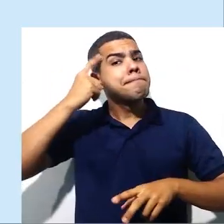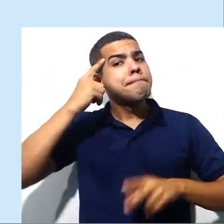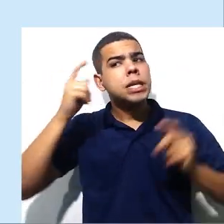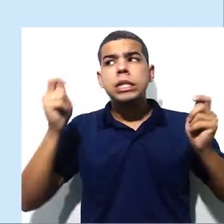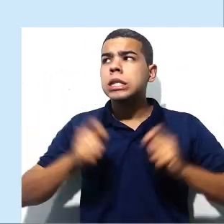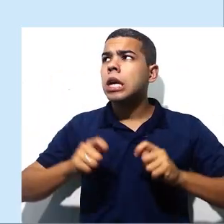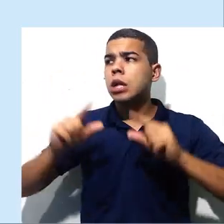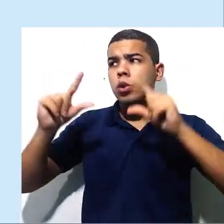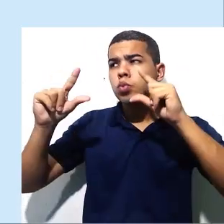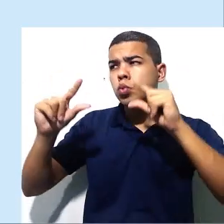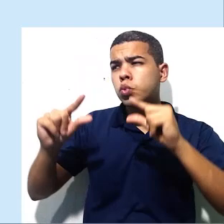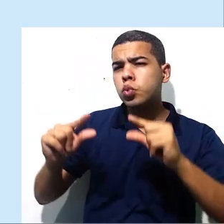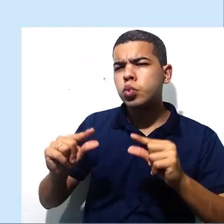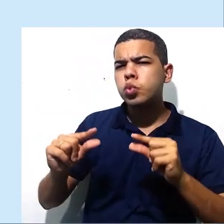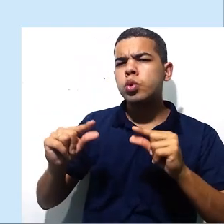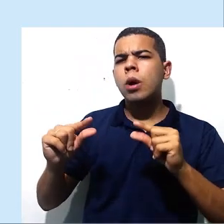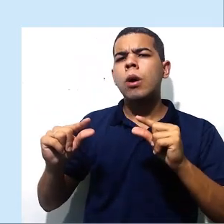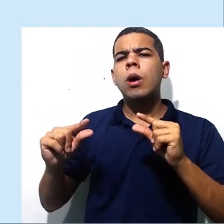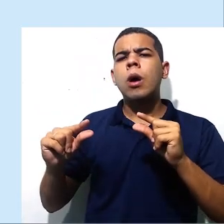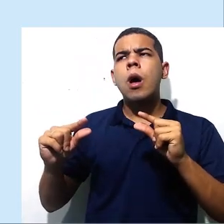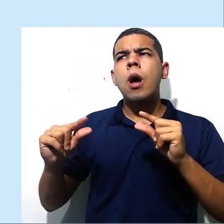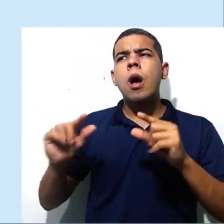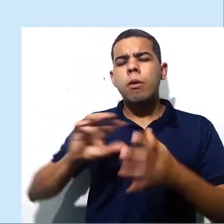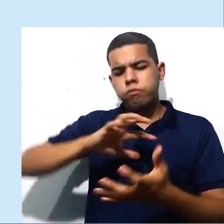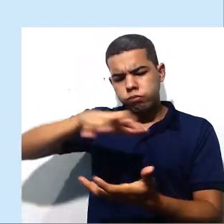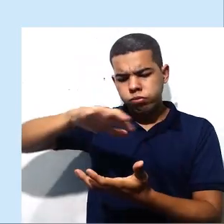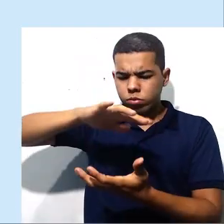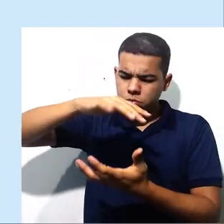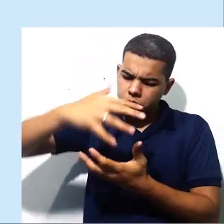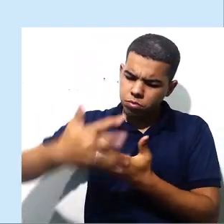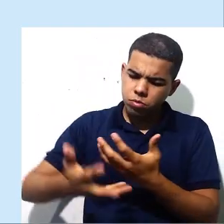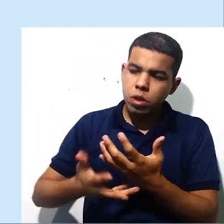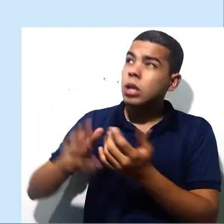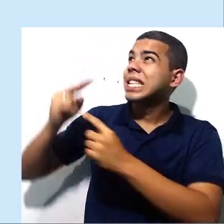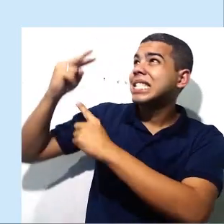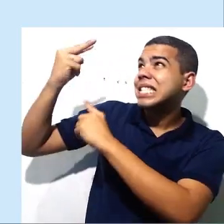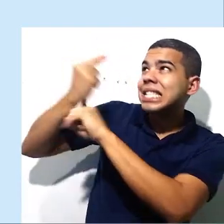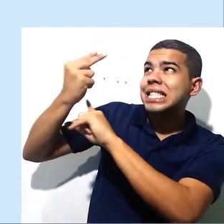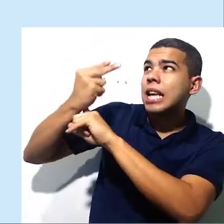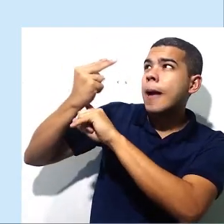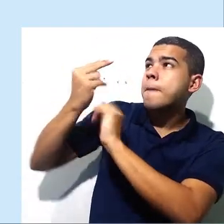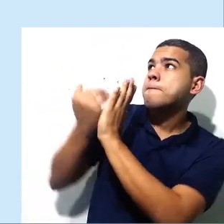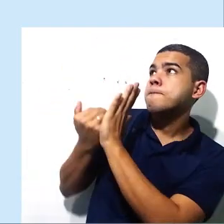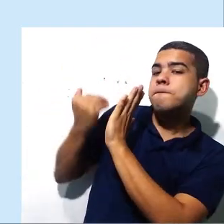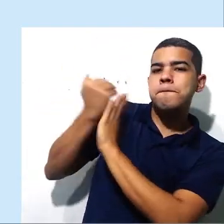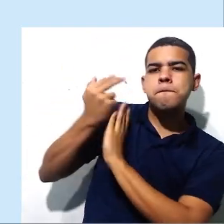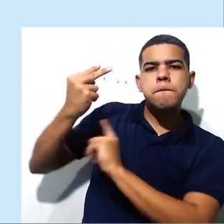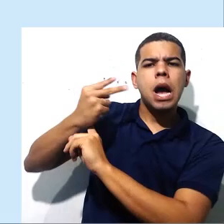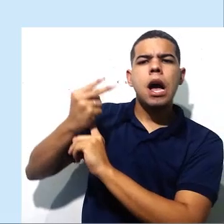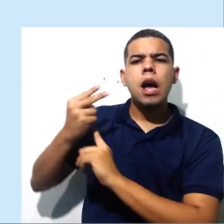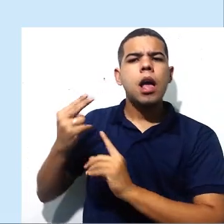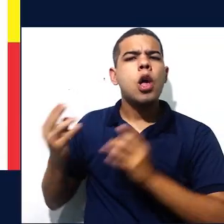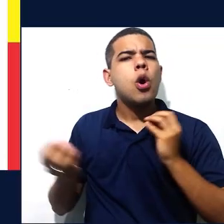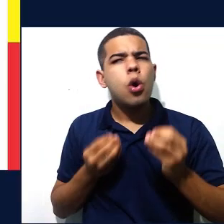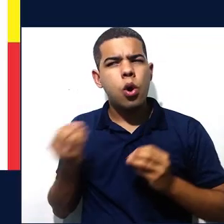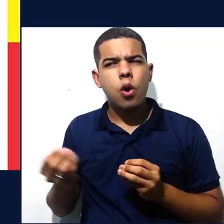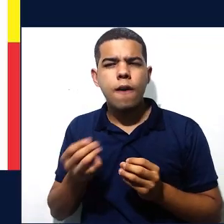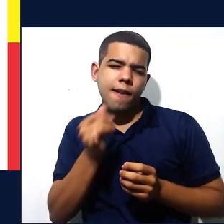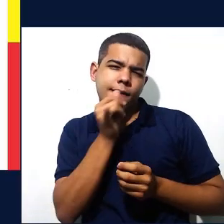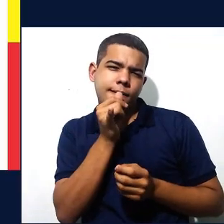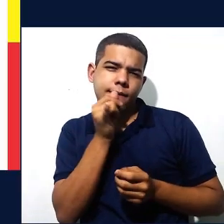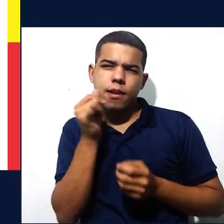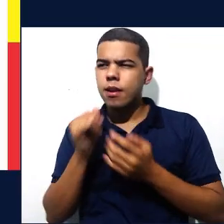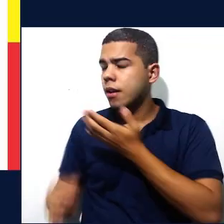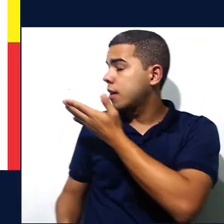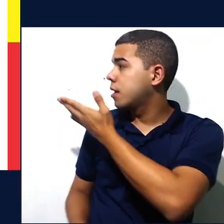essa questão da camada de ozônio, né, desse buraco, né? E aí eu gostaria que vocês observassem aí na